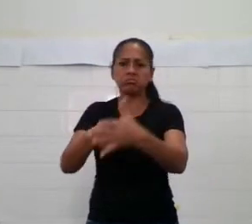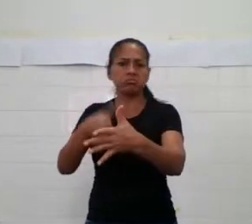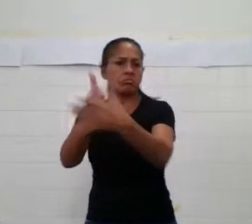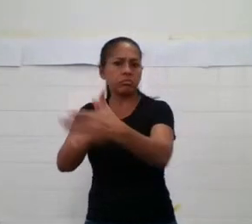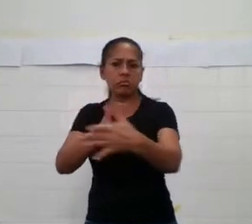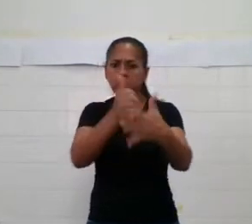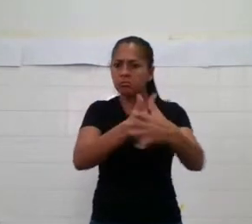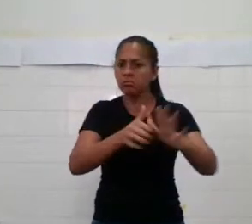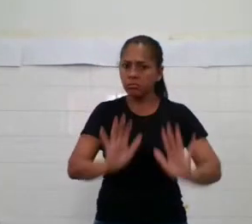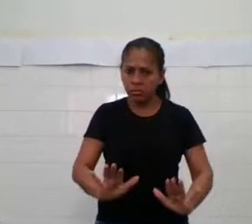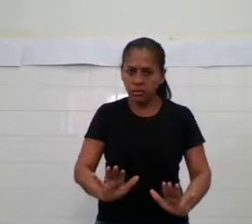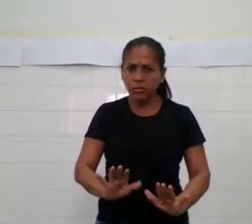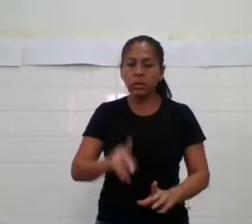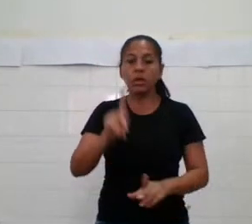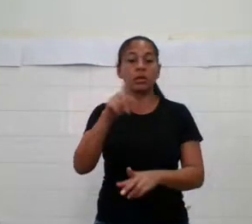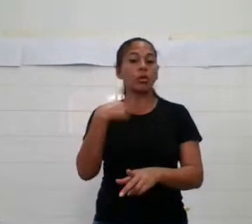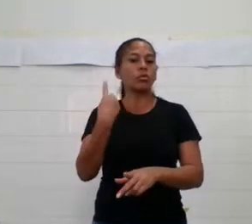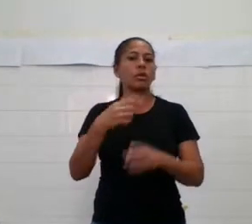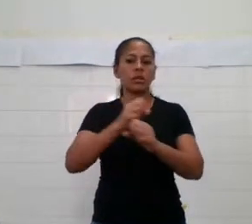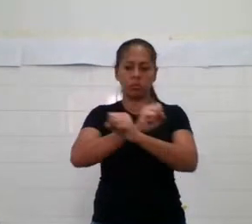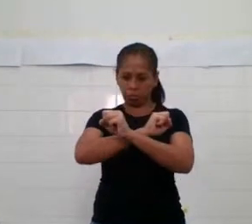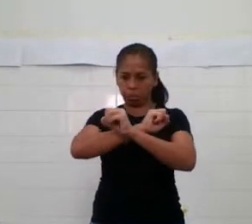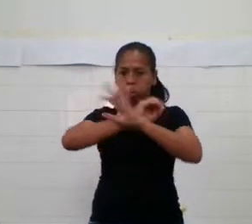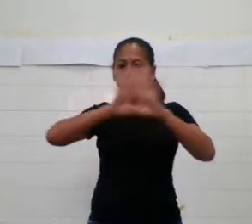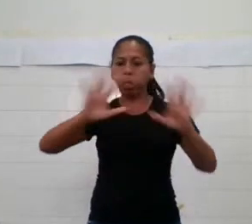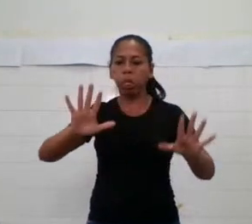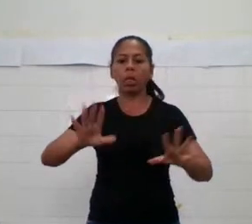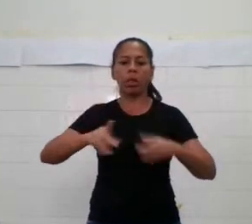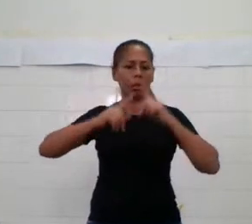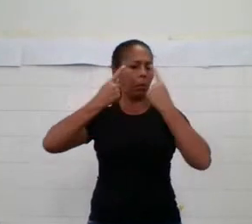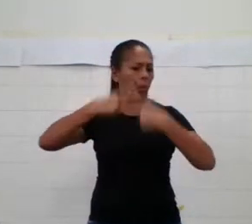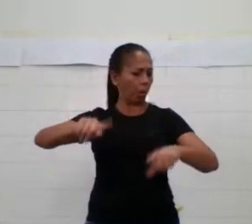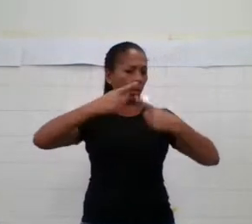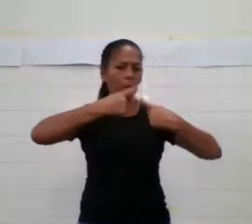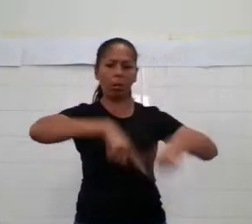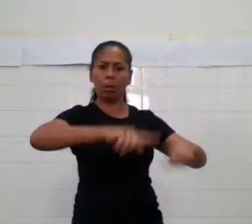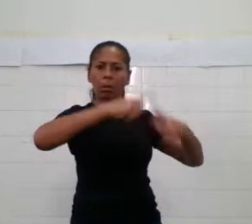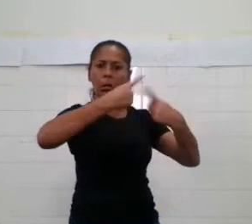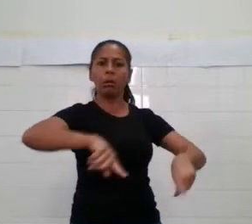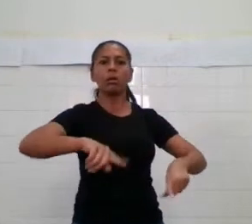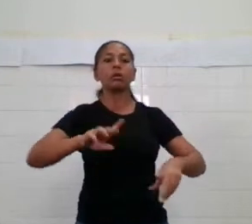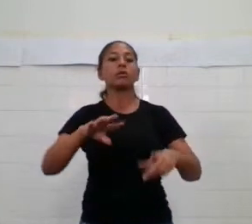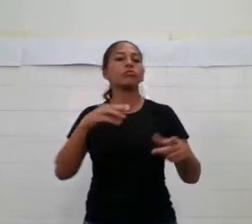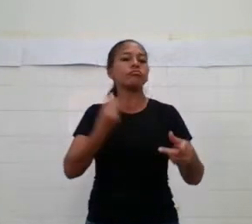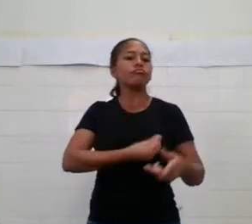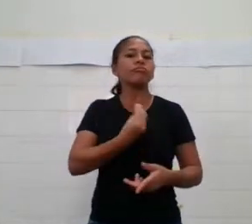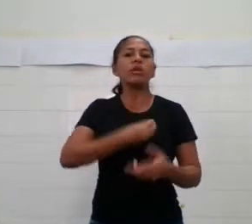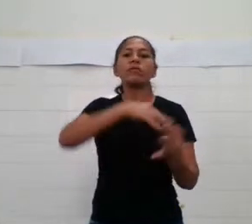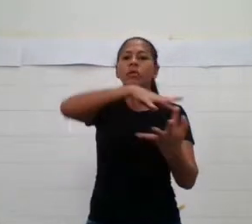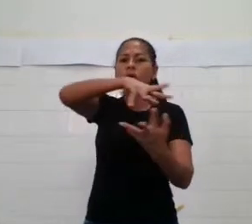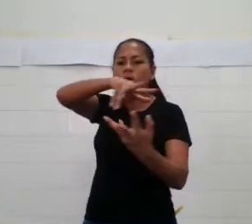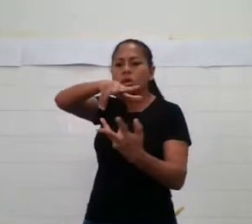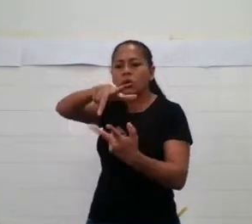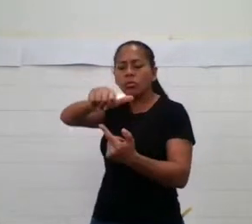negada. Então, essa explosão de protestos que nós estamos vendo pelo mundo, essa